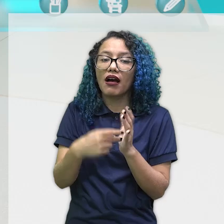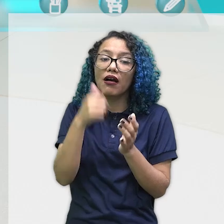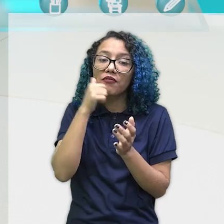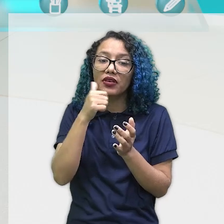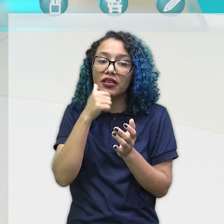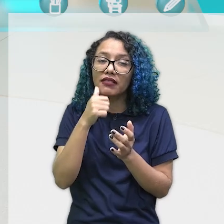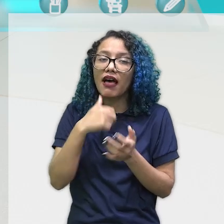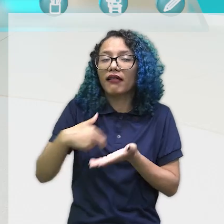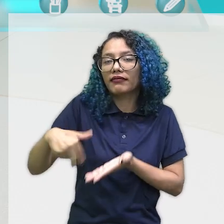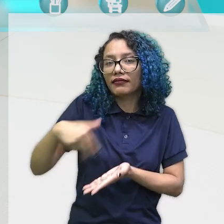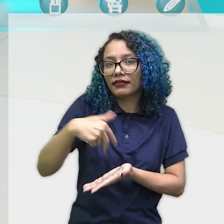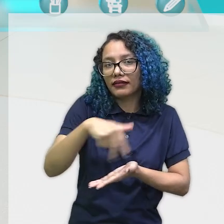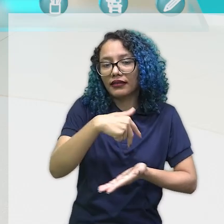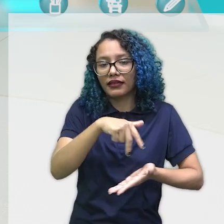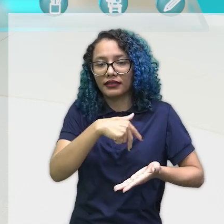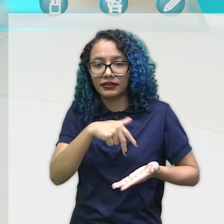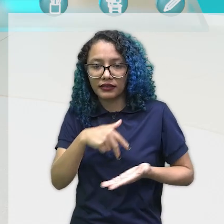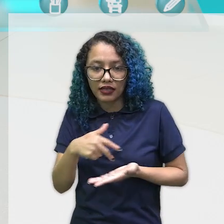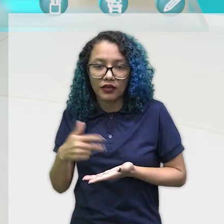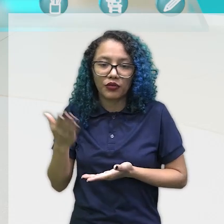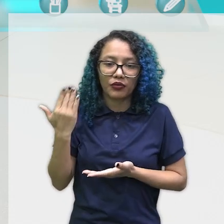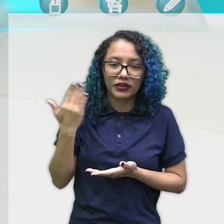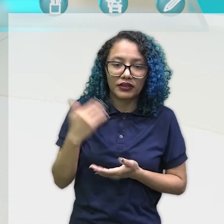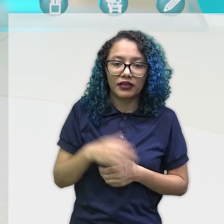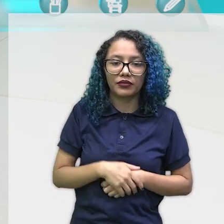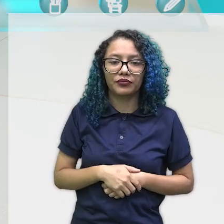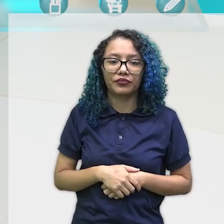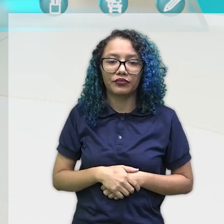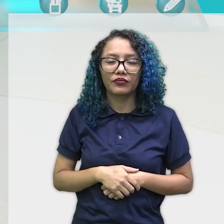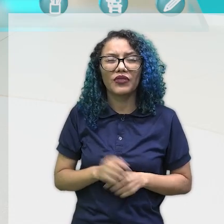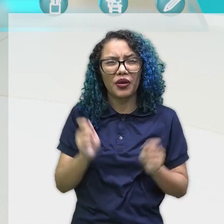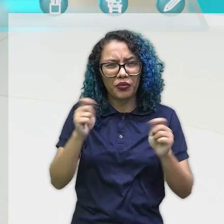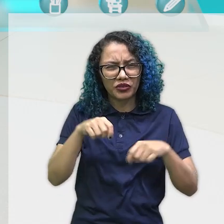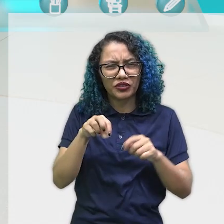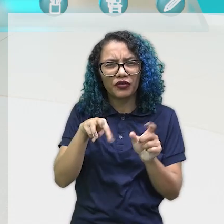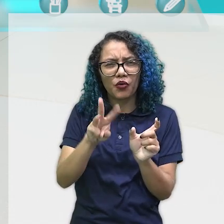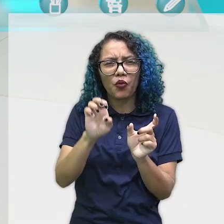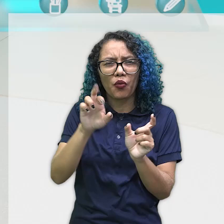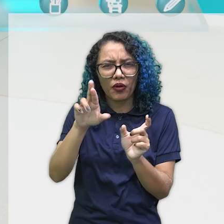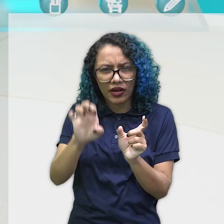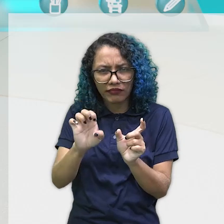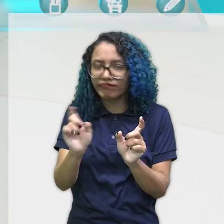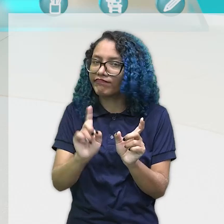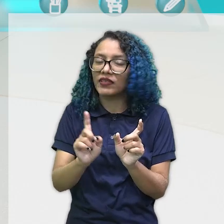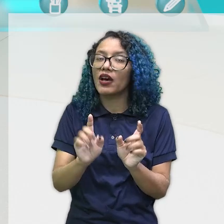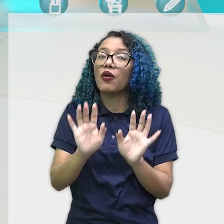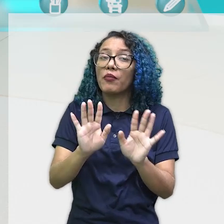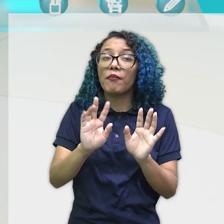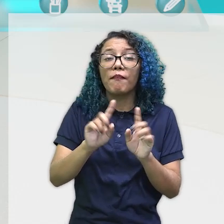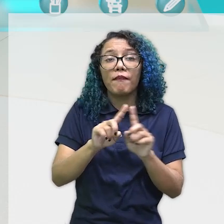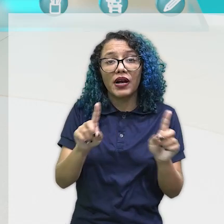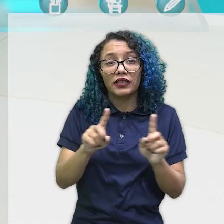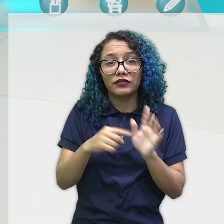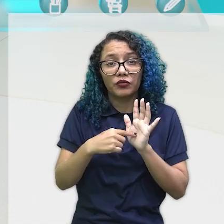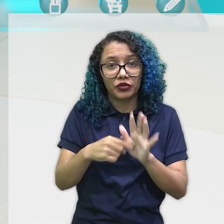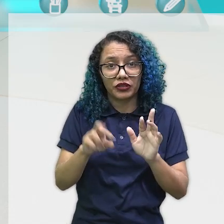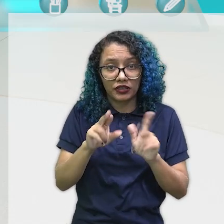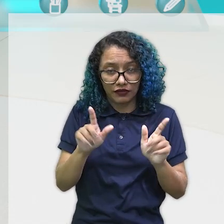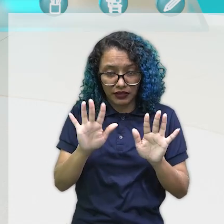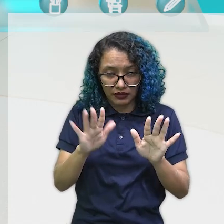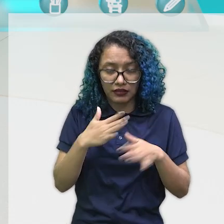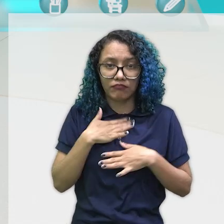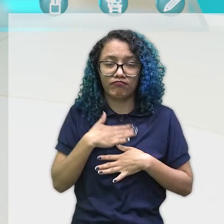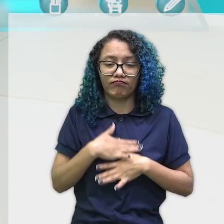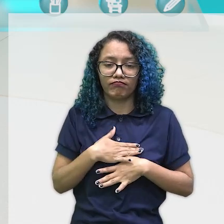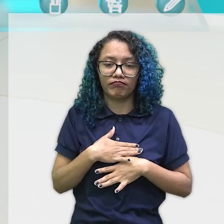nesse caso não, mas nós já vamos ver a diferença entre eles. Então, esse tempo verbal que nós estamos aprendendo hoje